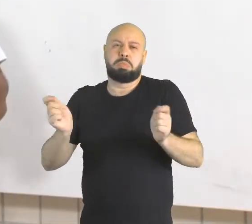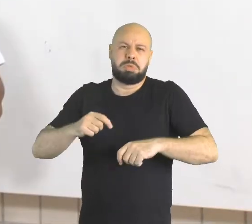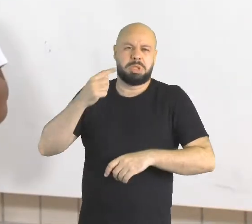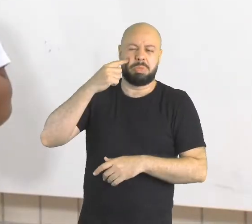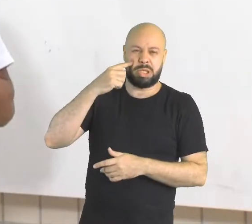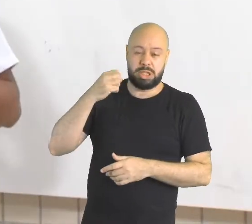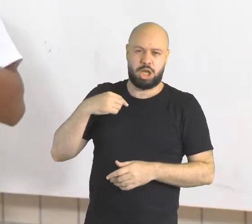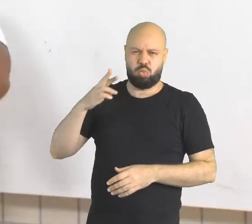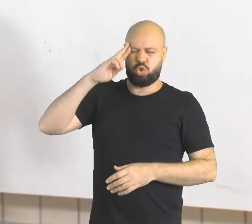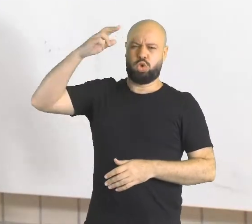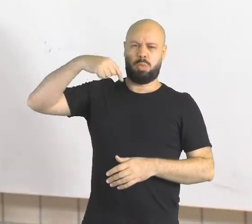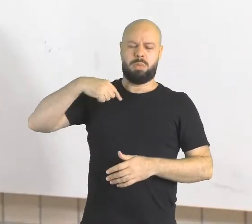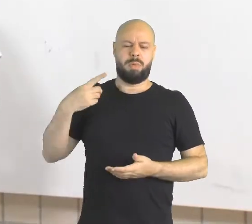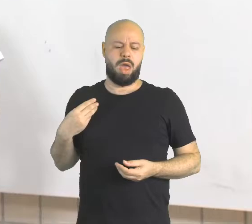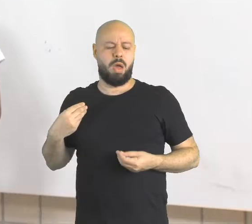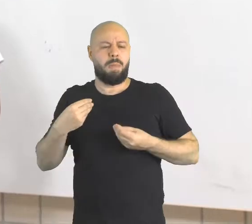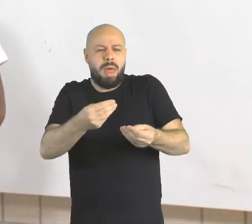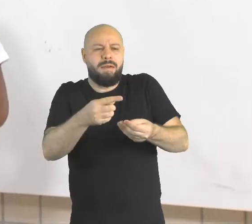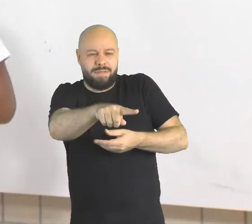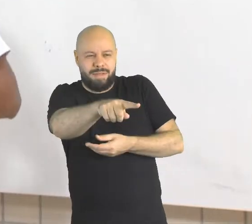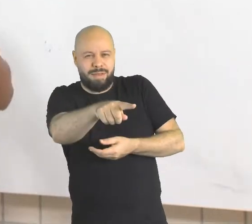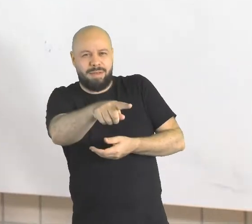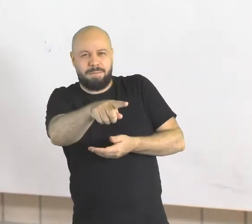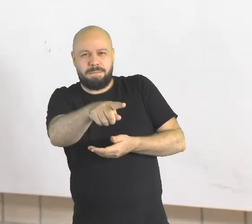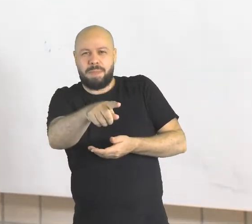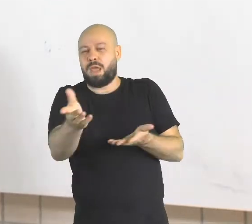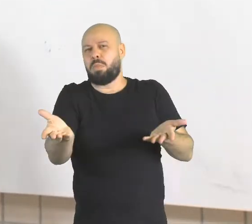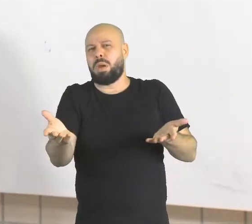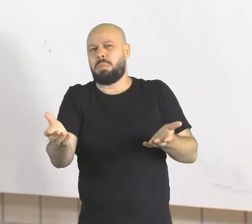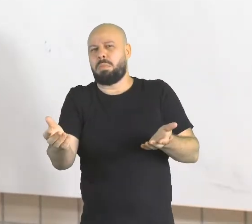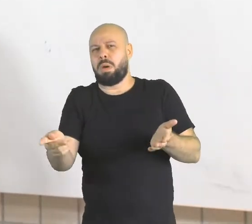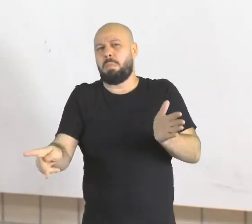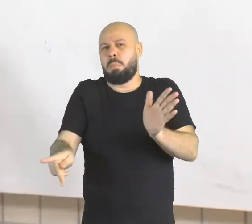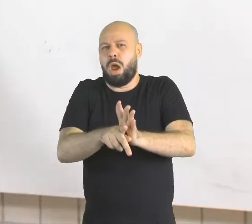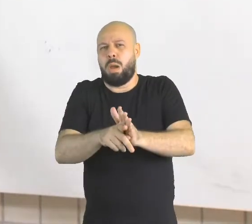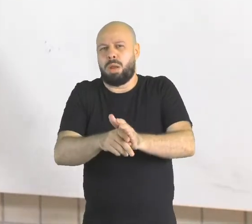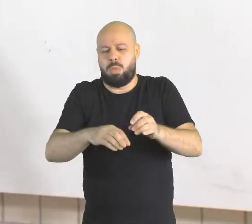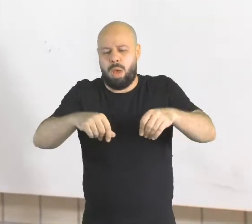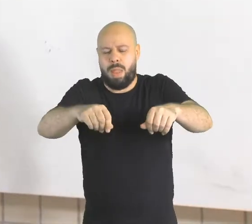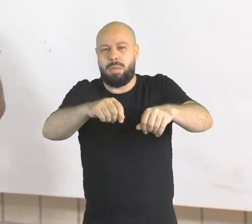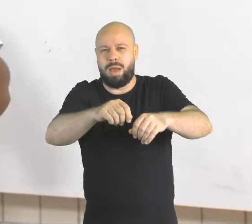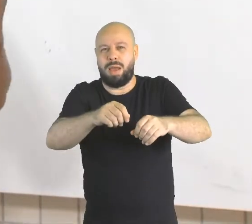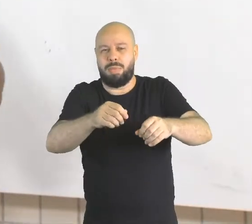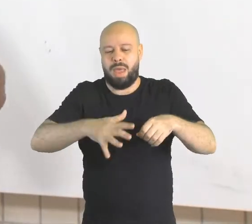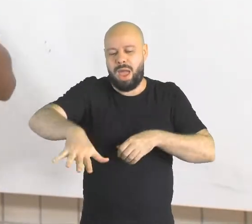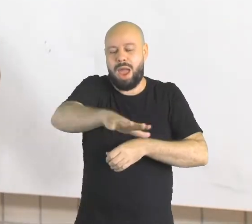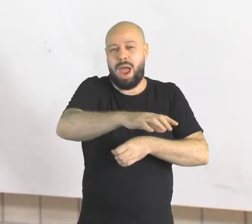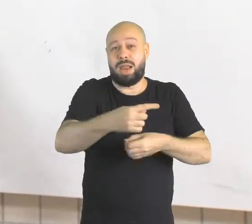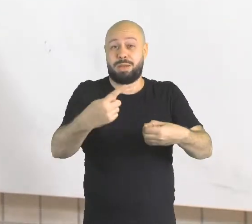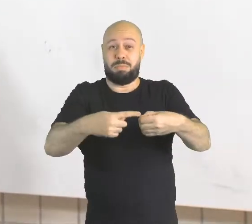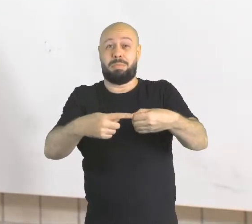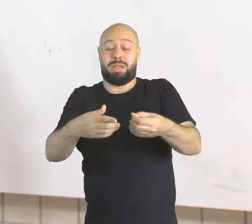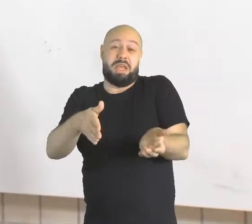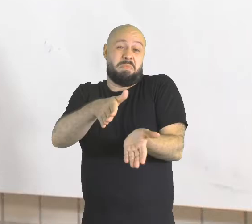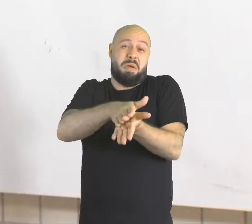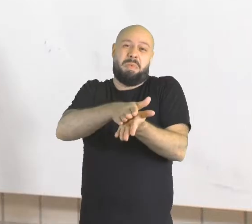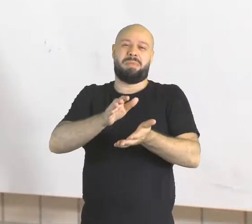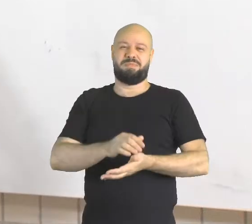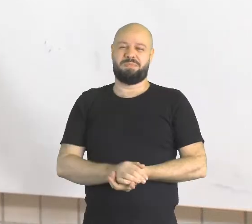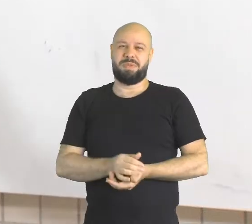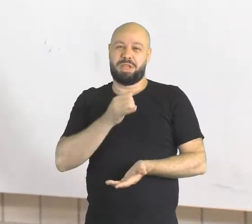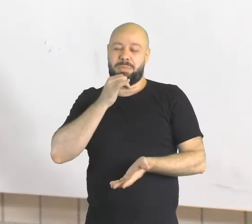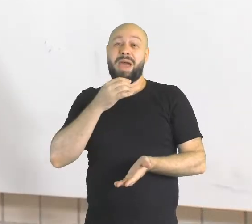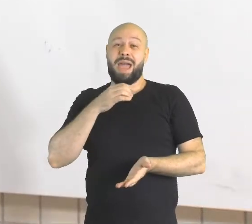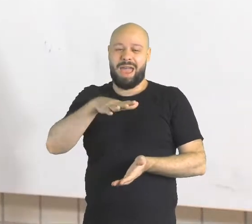o capitão donatário e eu doasse a você, né, uma grande propriedade de terra do tamanho de Palmas. Então, essa grande propriedade seria a